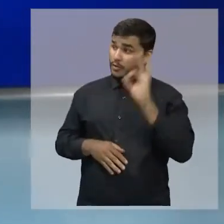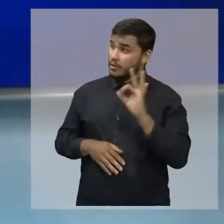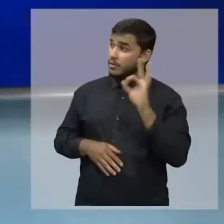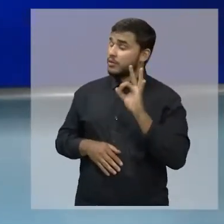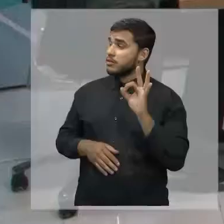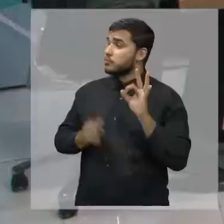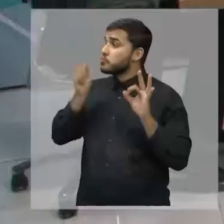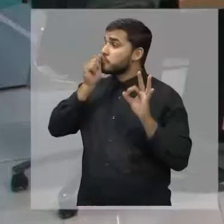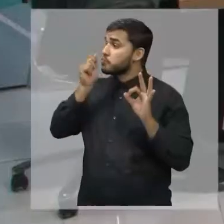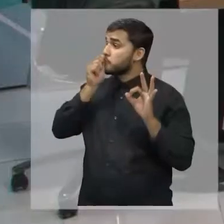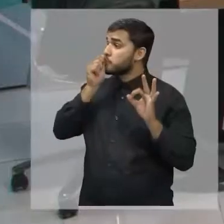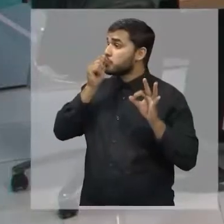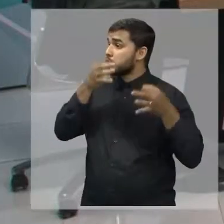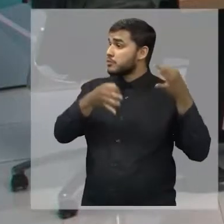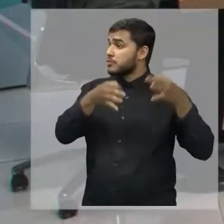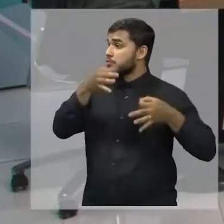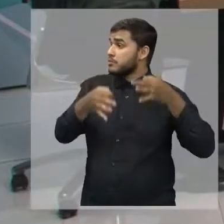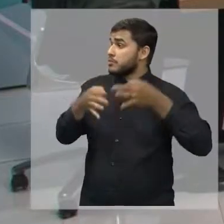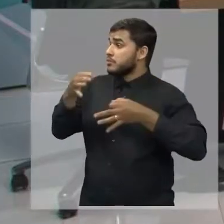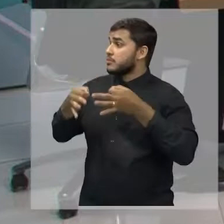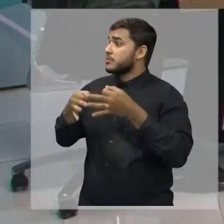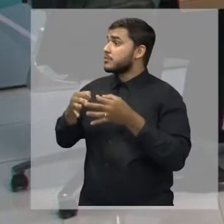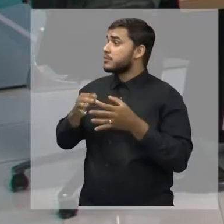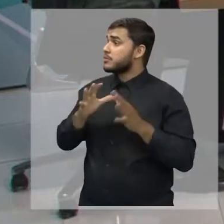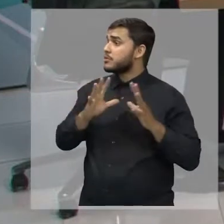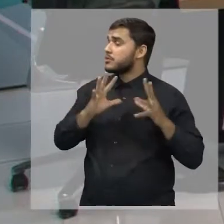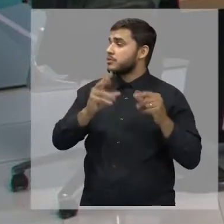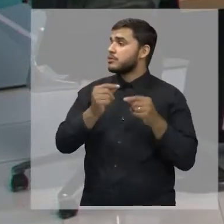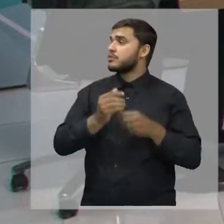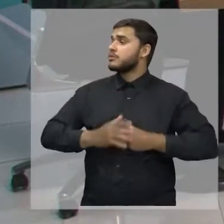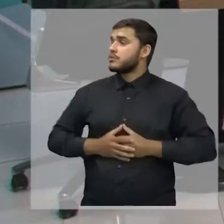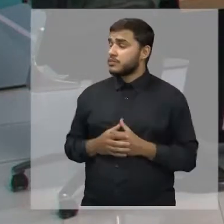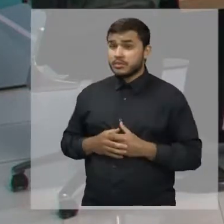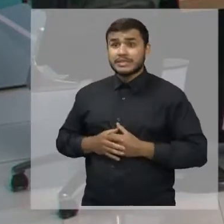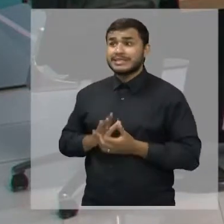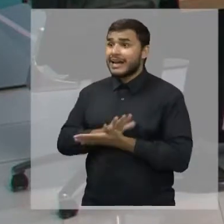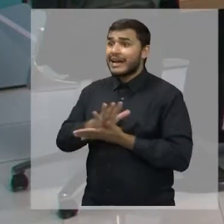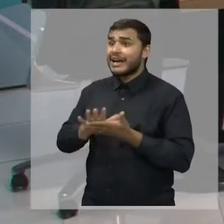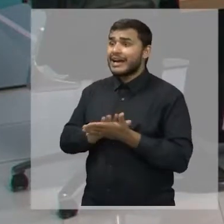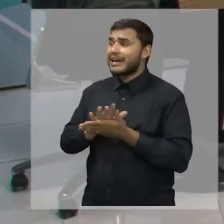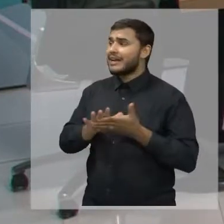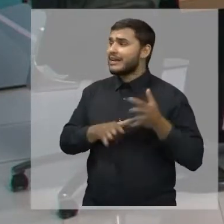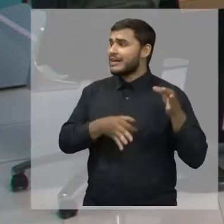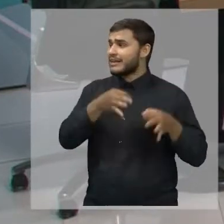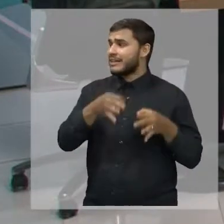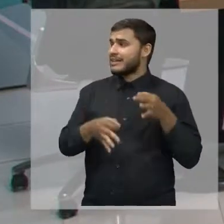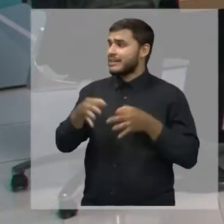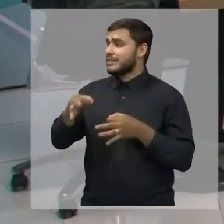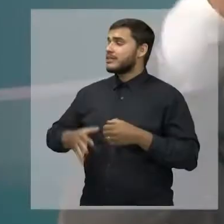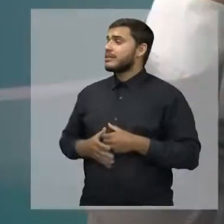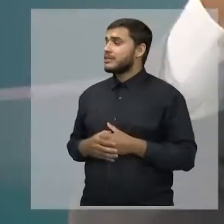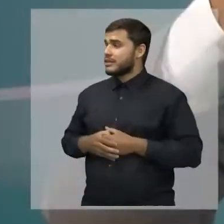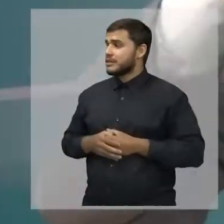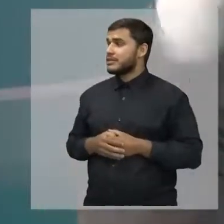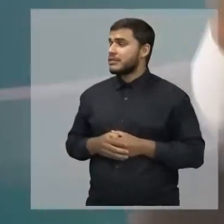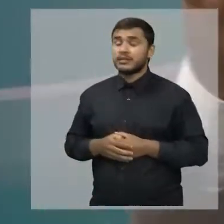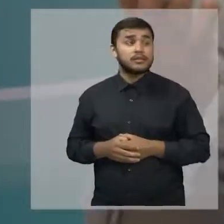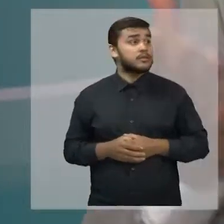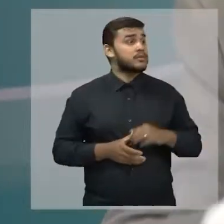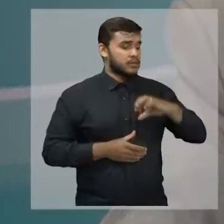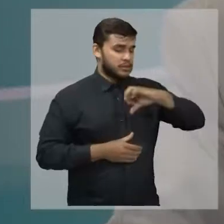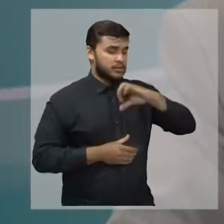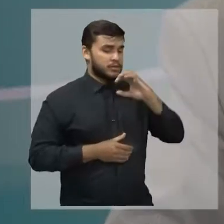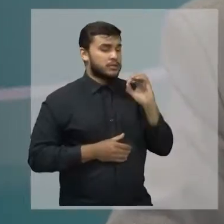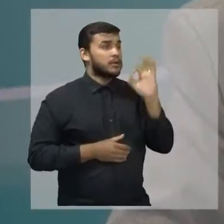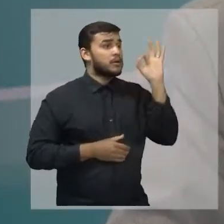foram julgadas e estão presas. Isso tem falado... Sequer foram julgadas ainda em primeira instância. 90% você não sabe nem quem foi o